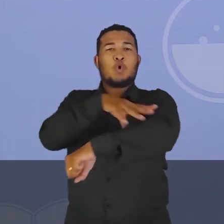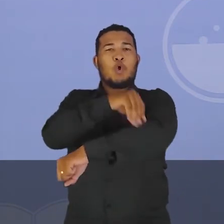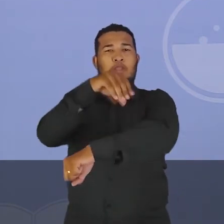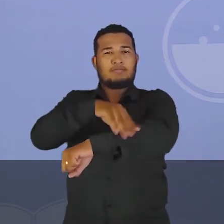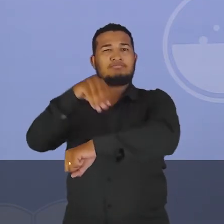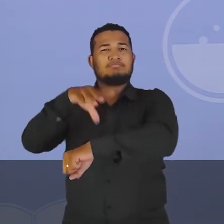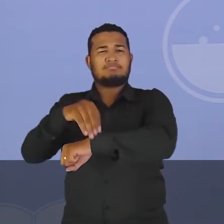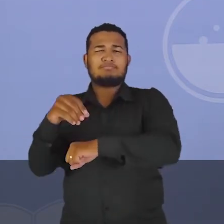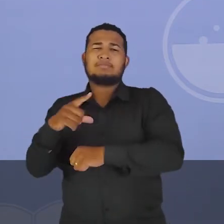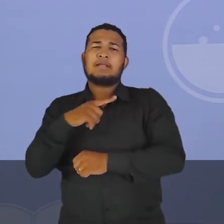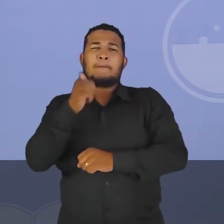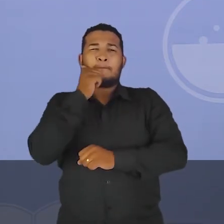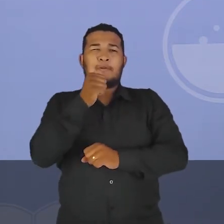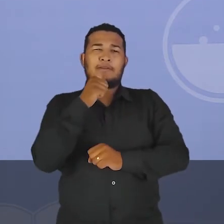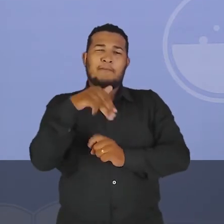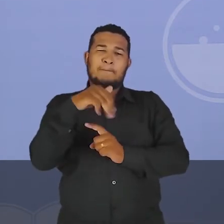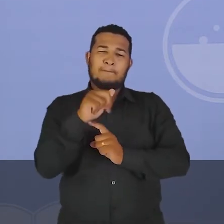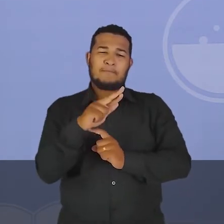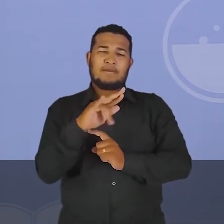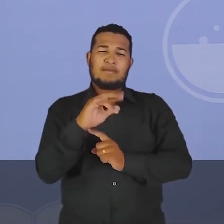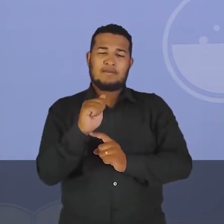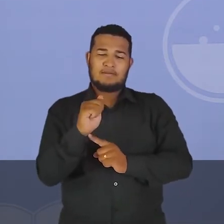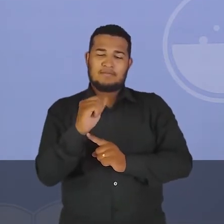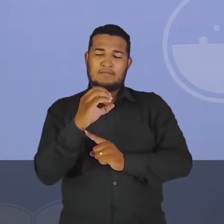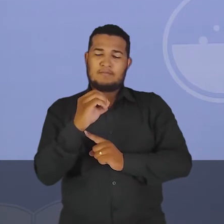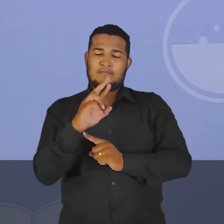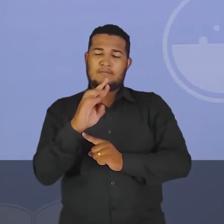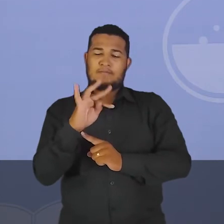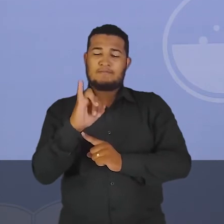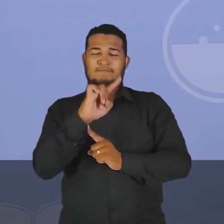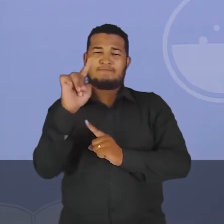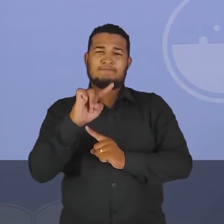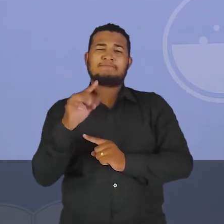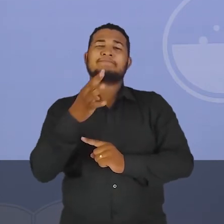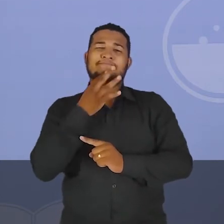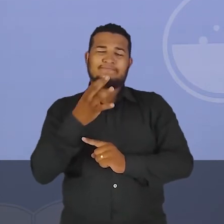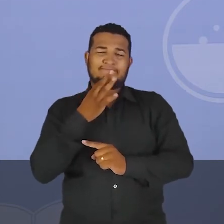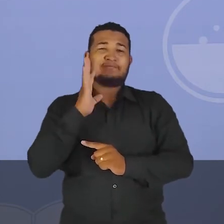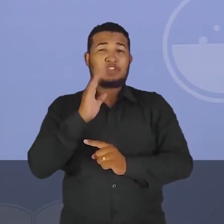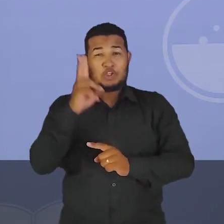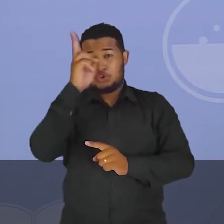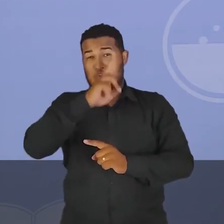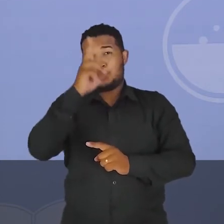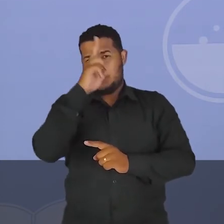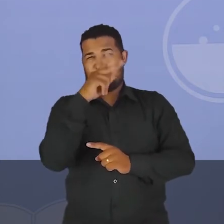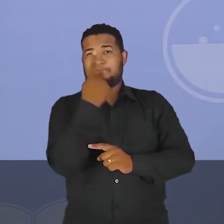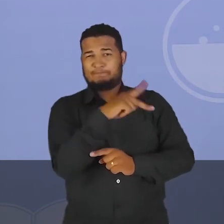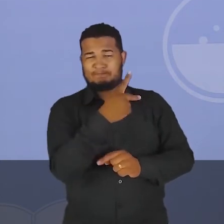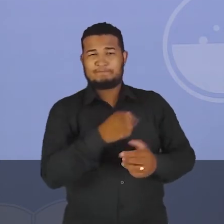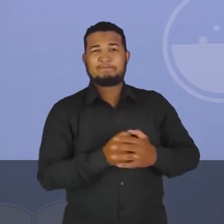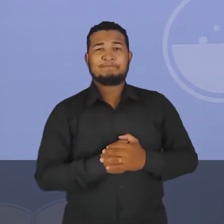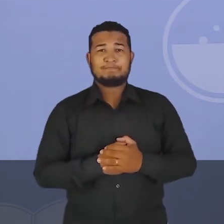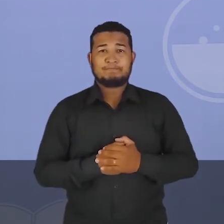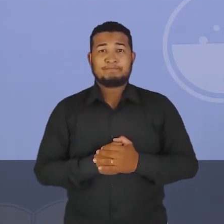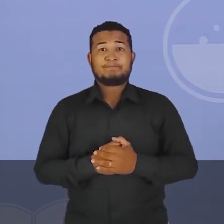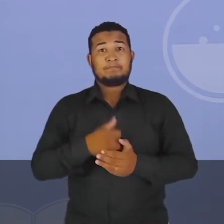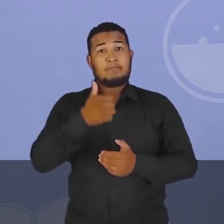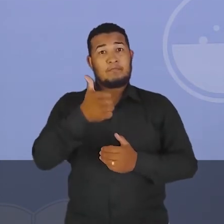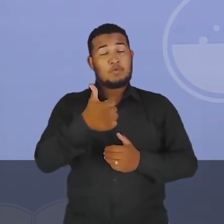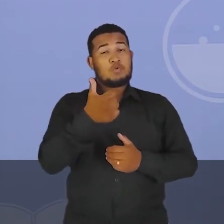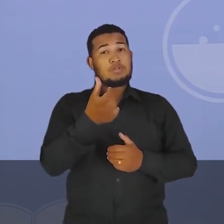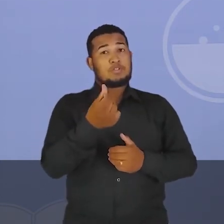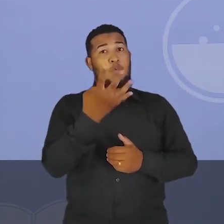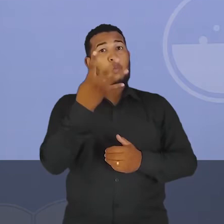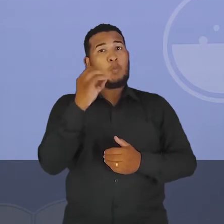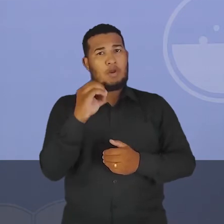todo mundo já ouviu falar aqui, né, que é muito comum e como uma lenda capixaba, uma heroína capixaba. 1640, a gente tem